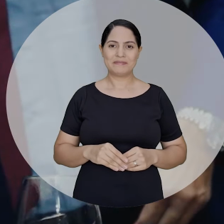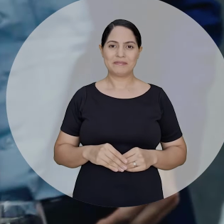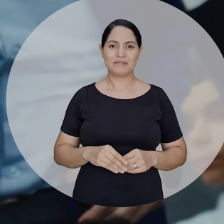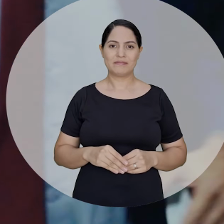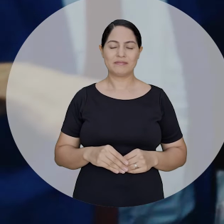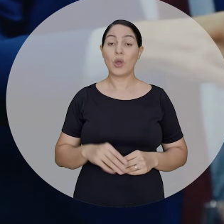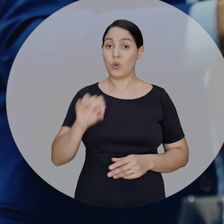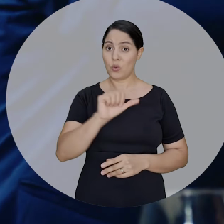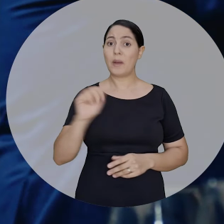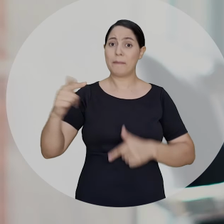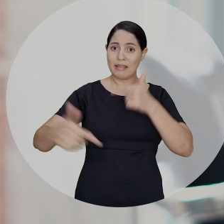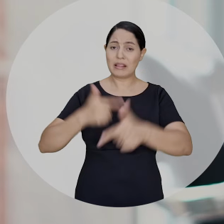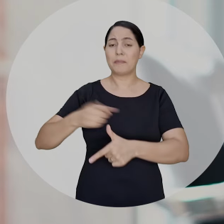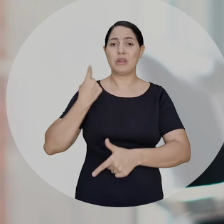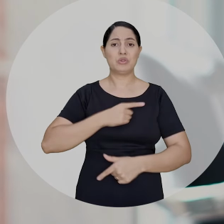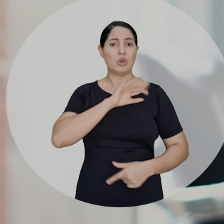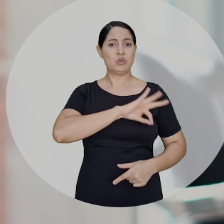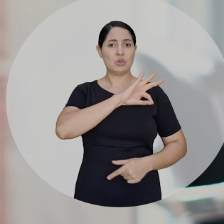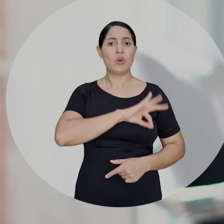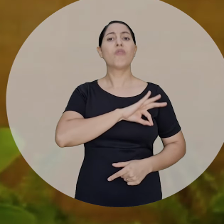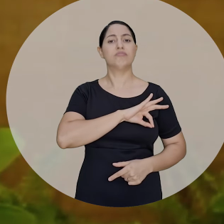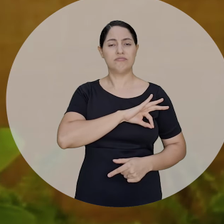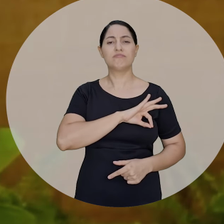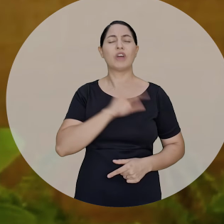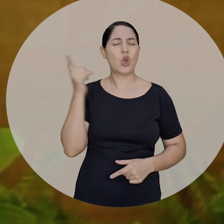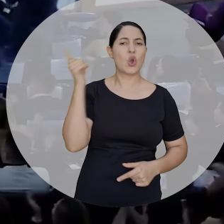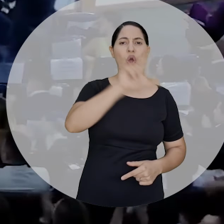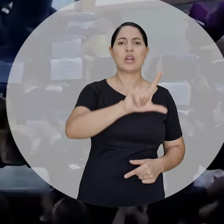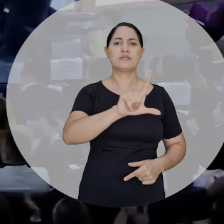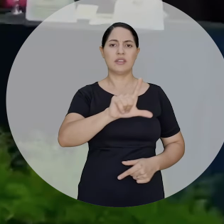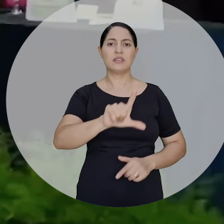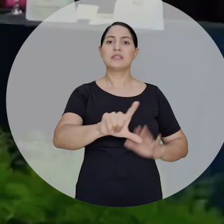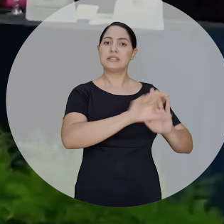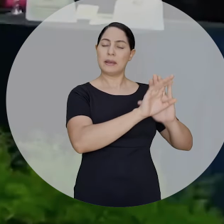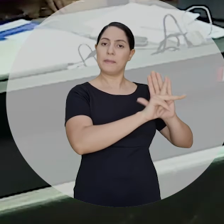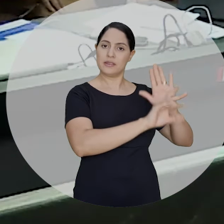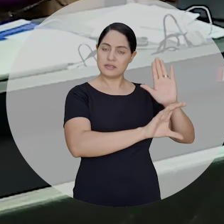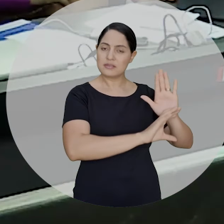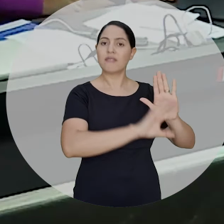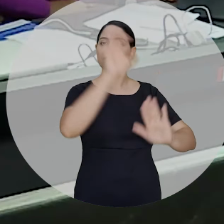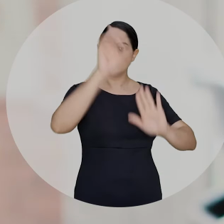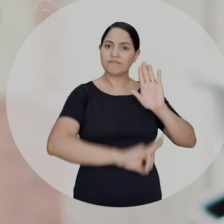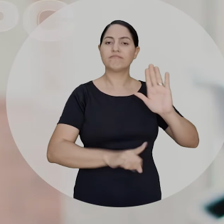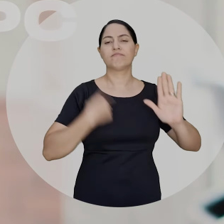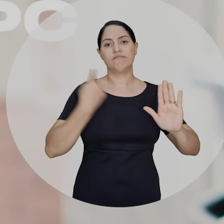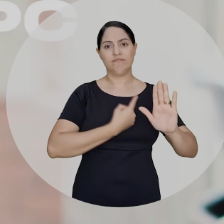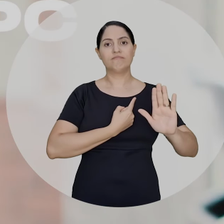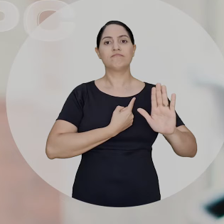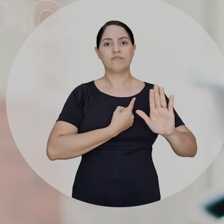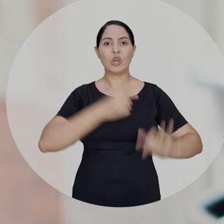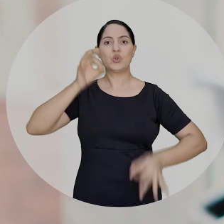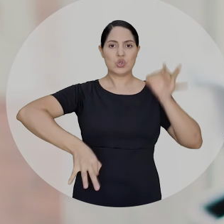Graças ao trabalho da OAB, os nossos honorários passaram a seguir o Código Civil Processual. As causas privadas.